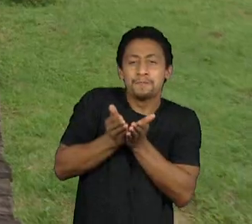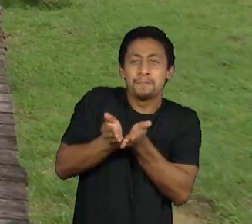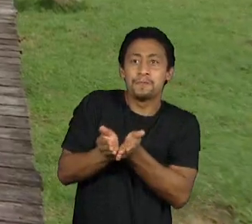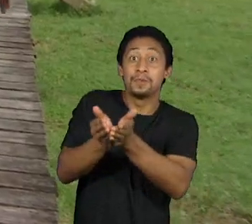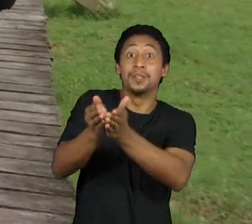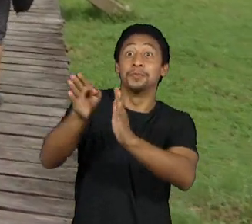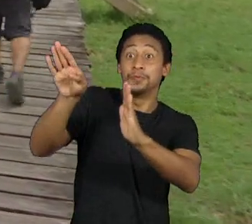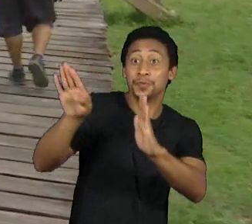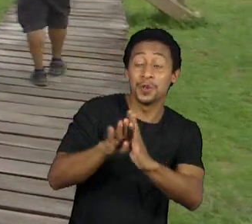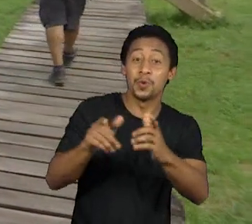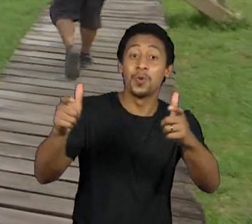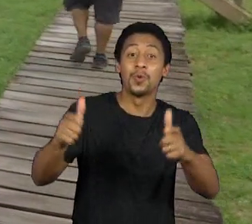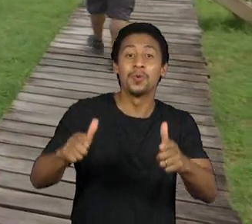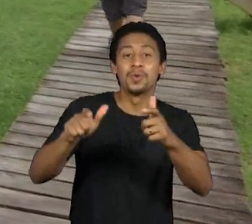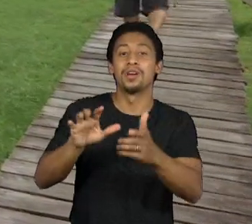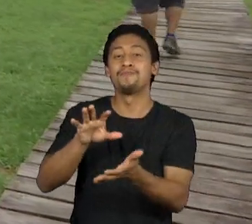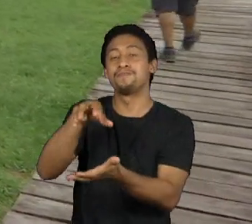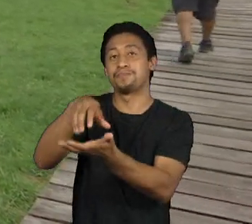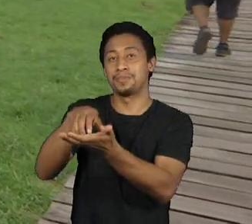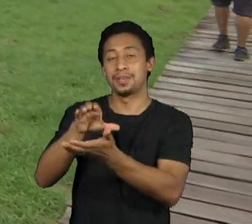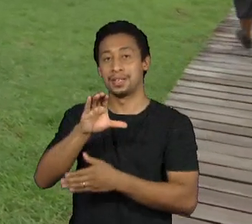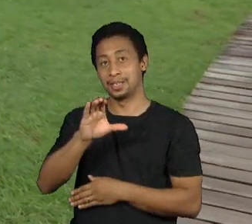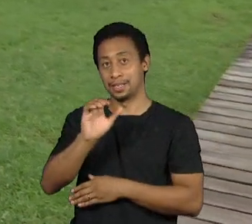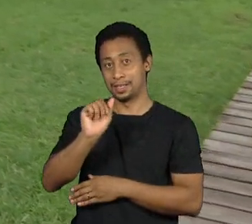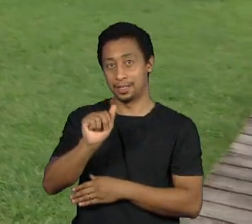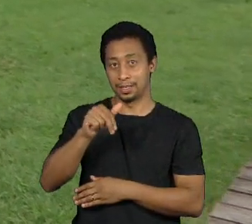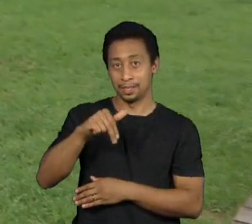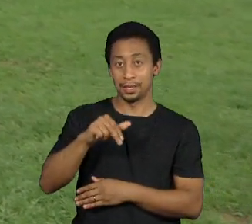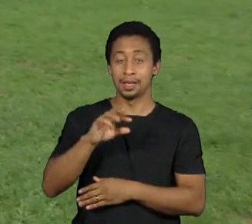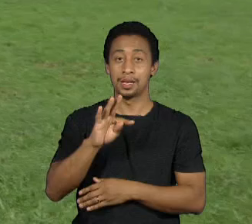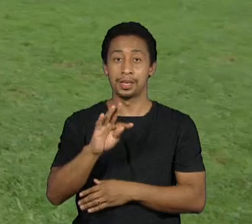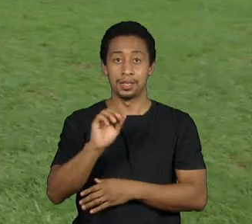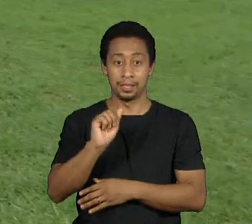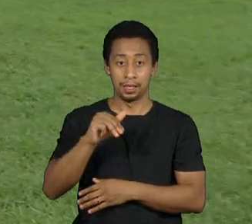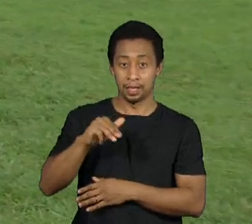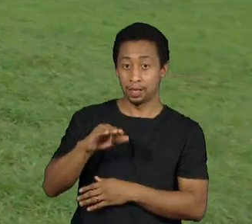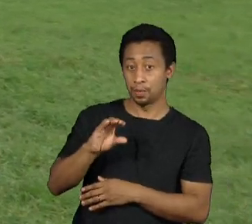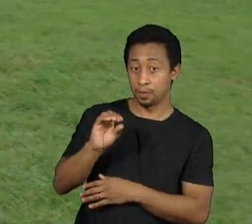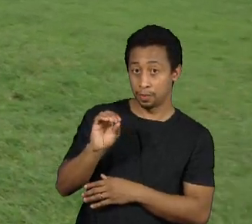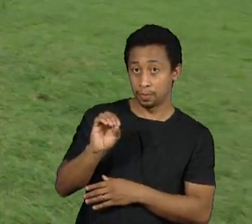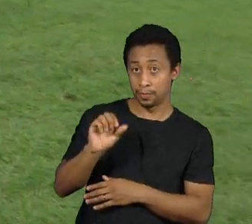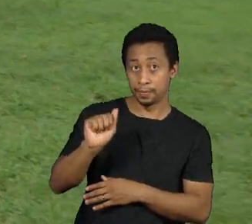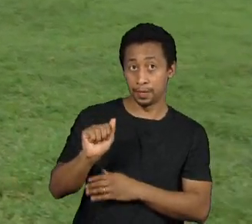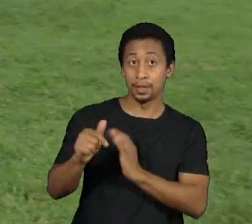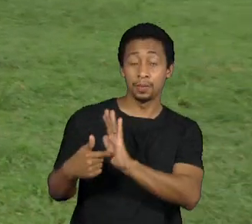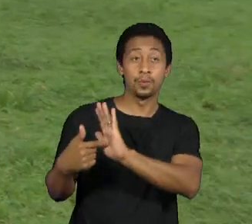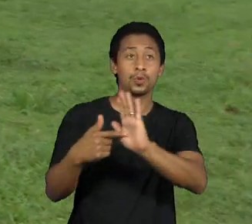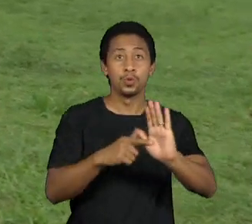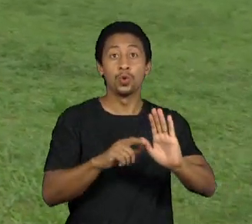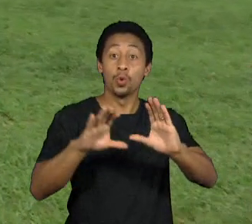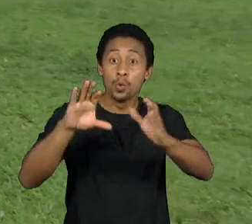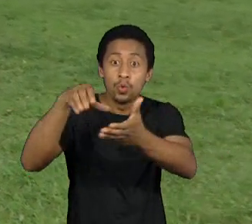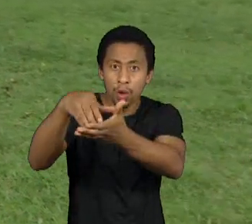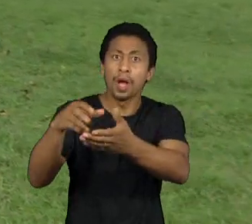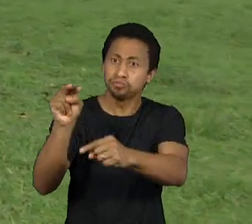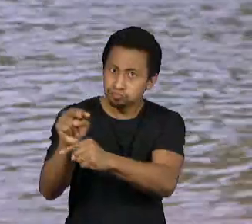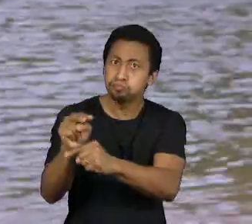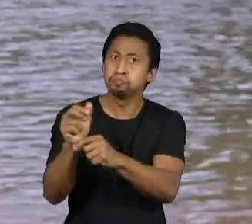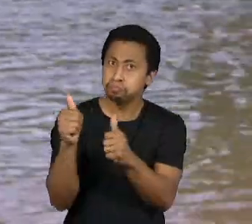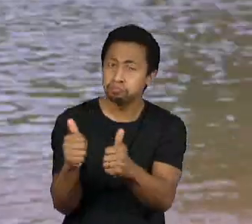reserva extrativista de Canutama, endereço de uma Amazônia ainda íntegra e de 40